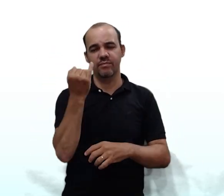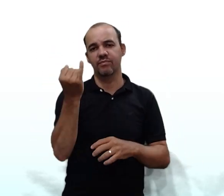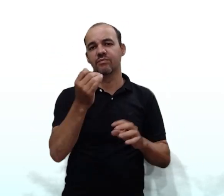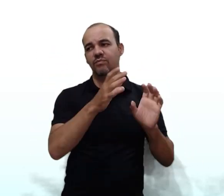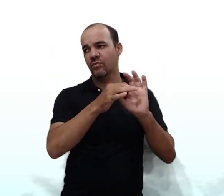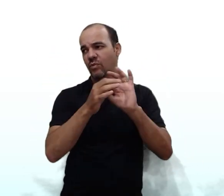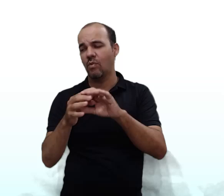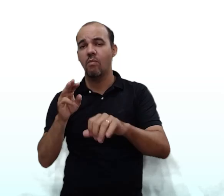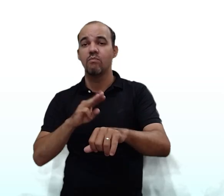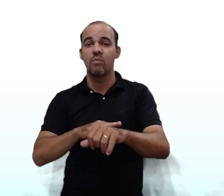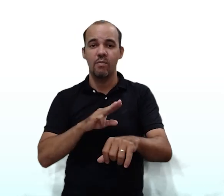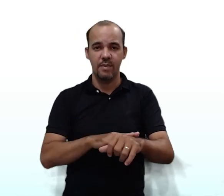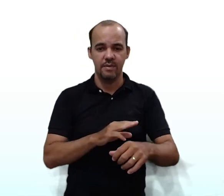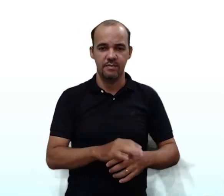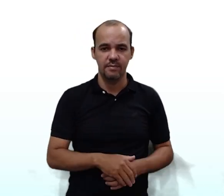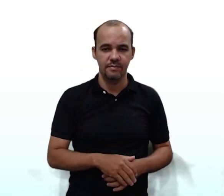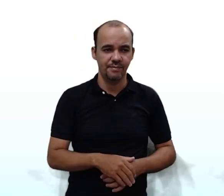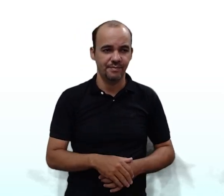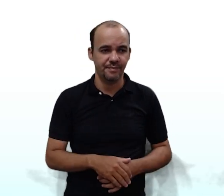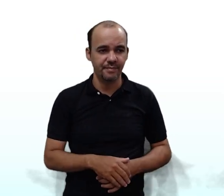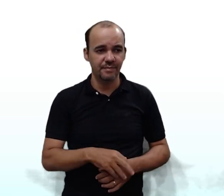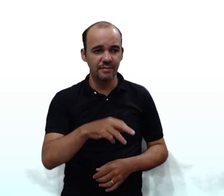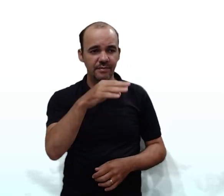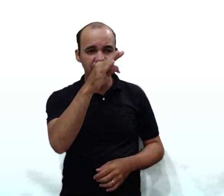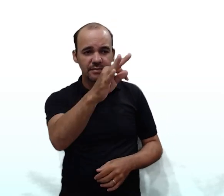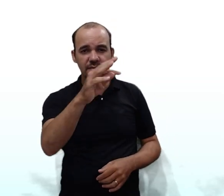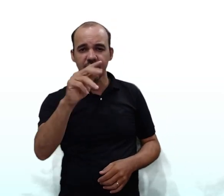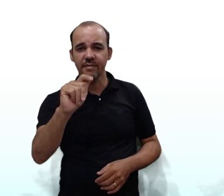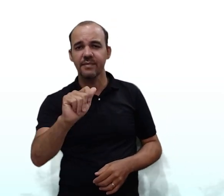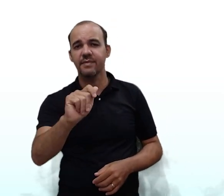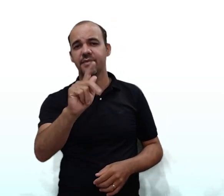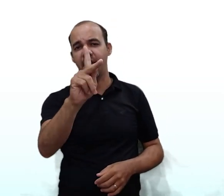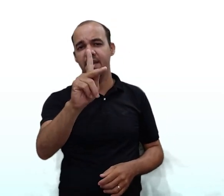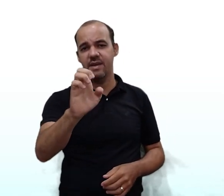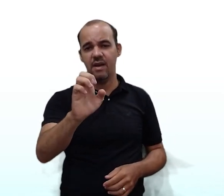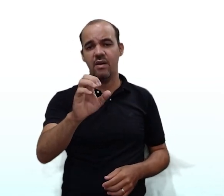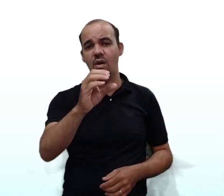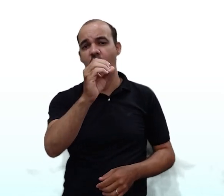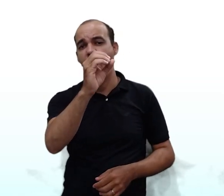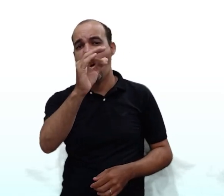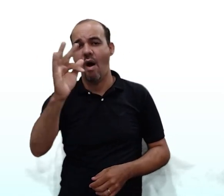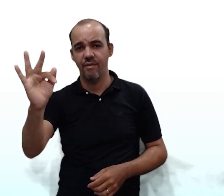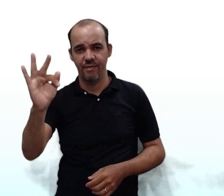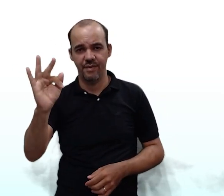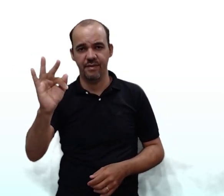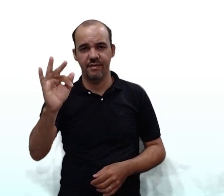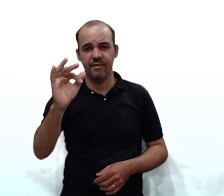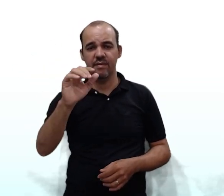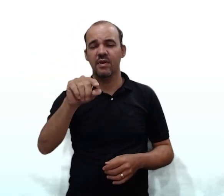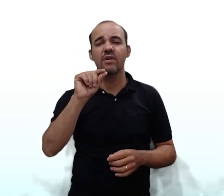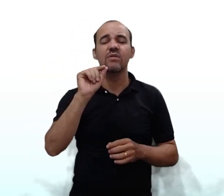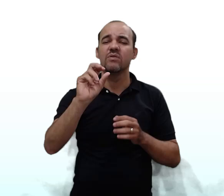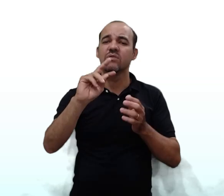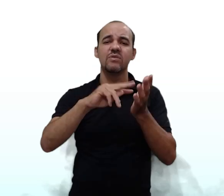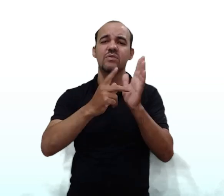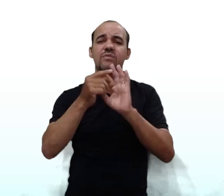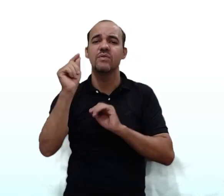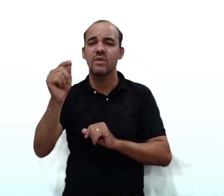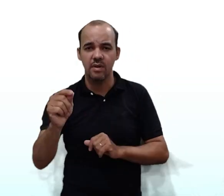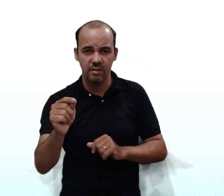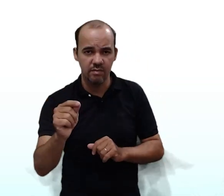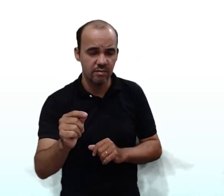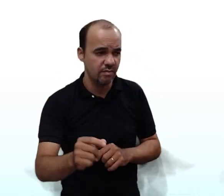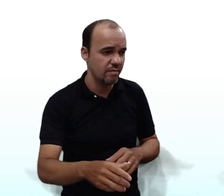Certo? Outro exemplo, take off ali, ó. Take off eu coloquei só duas traduções, mas ele tem mais de duas traduções. O take off ele pode passar a ideia